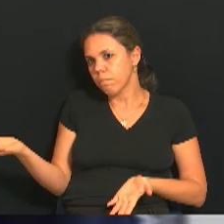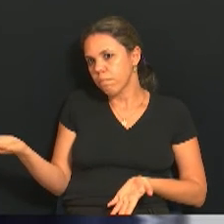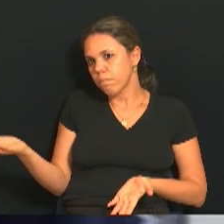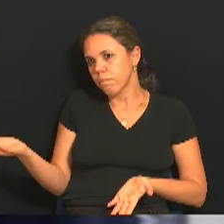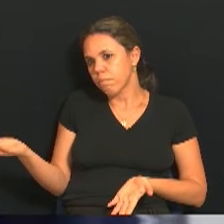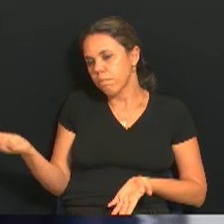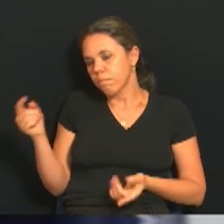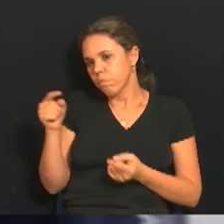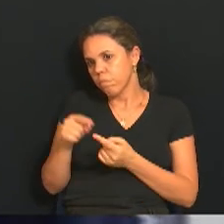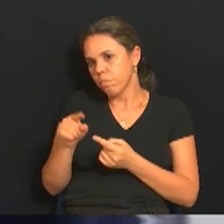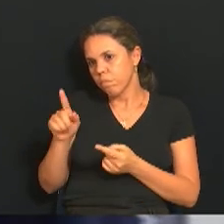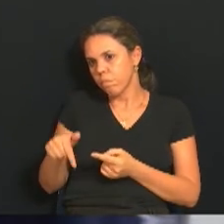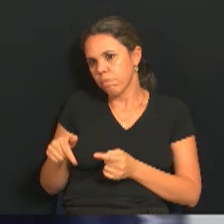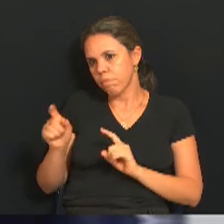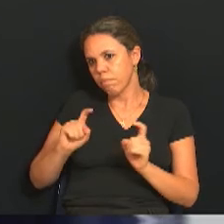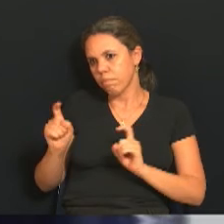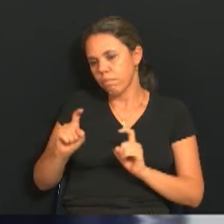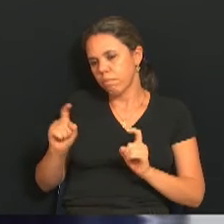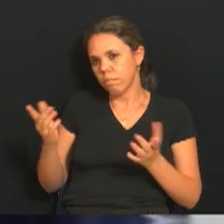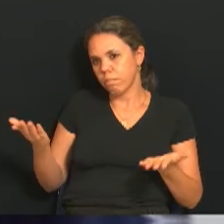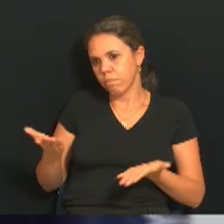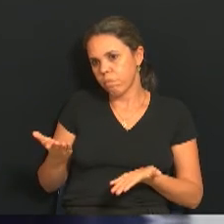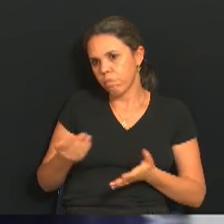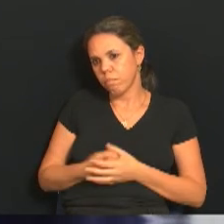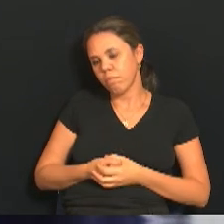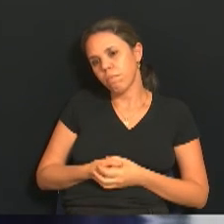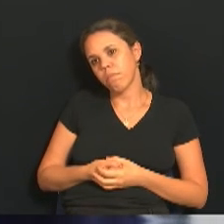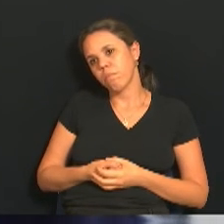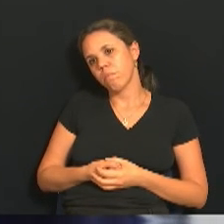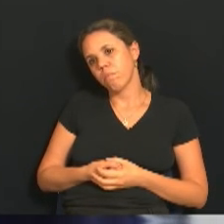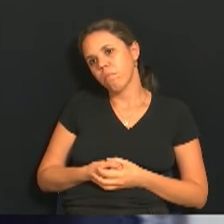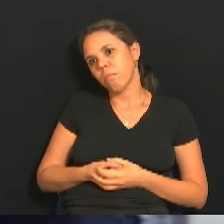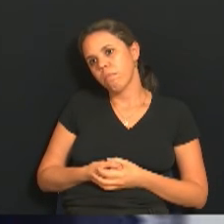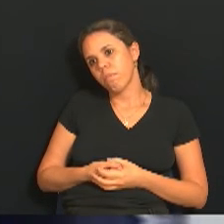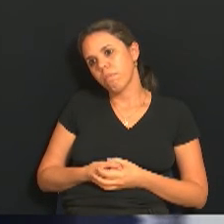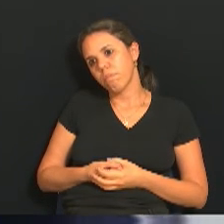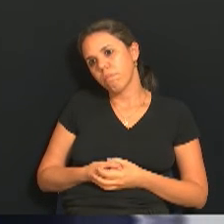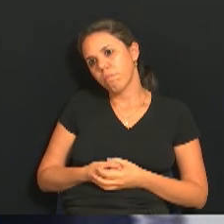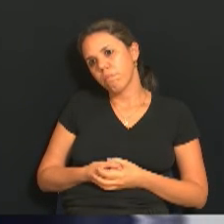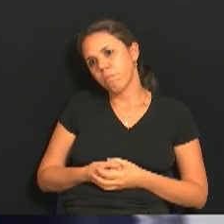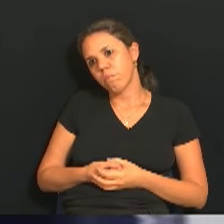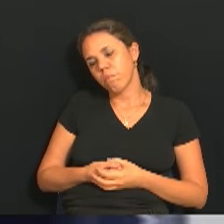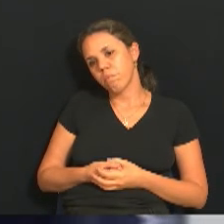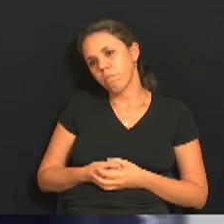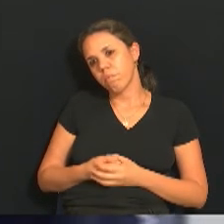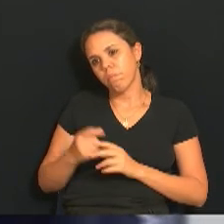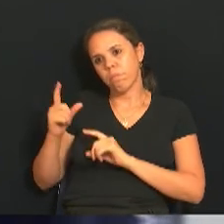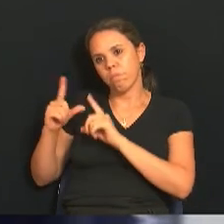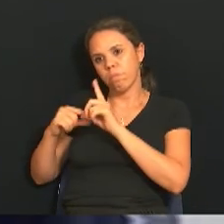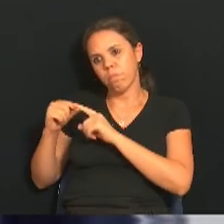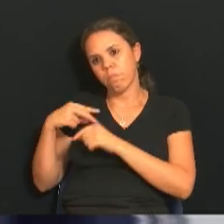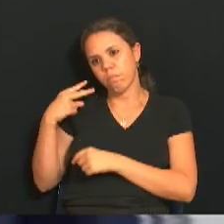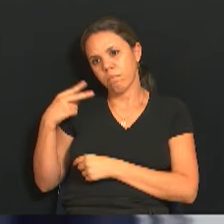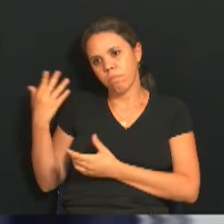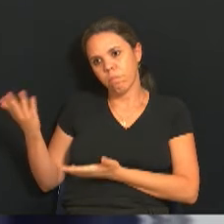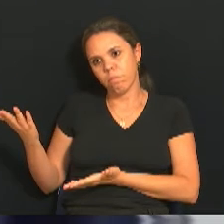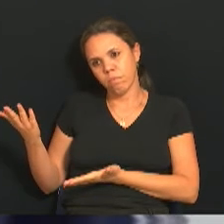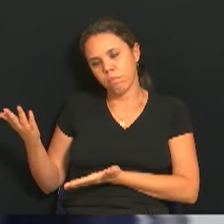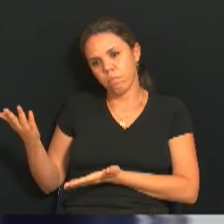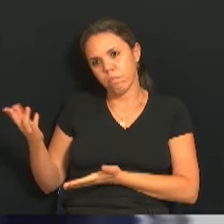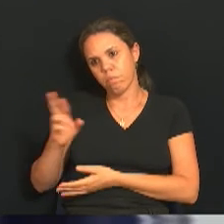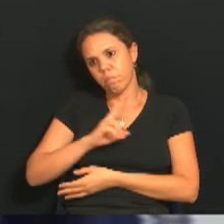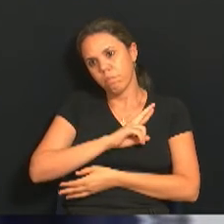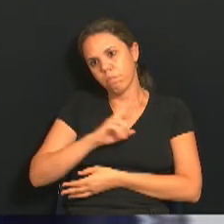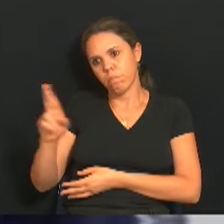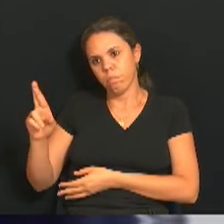coincidência que essa reunião está sendo feita hoje. O vereador Jaime é religioso, tem